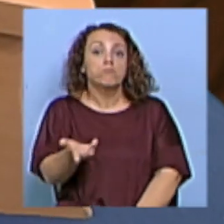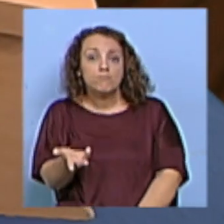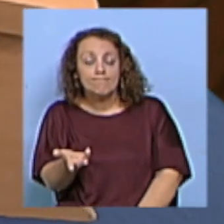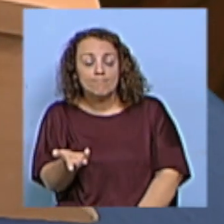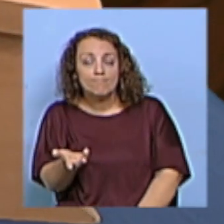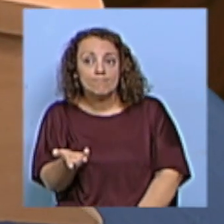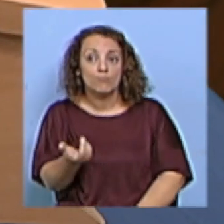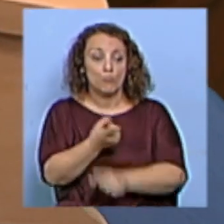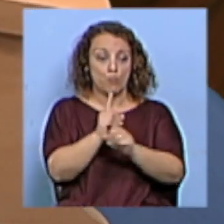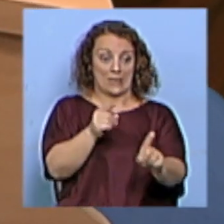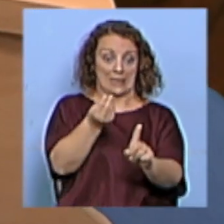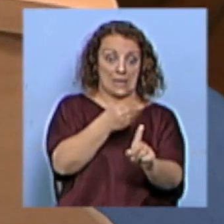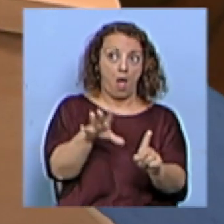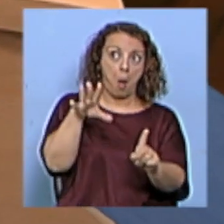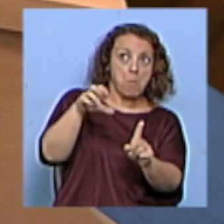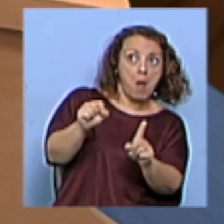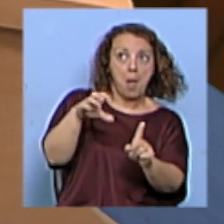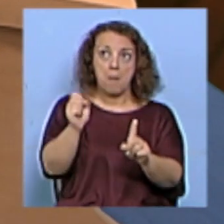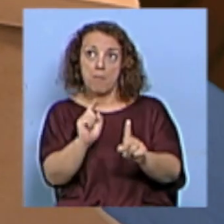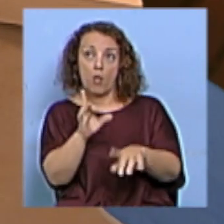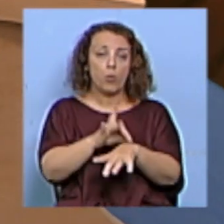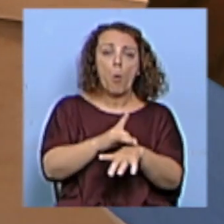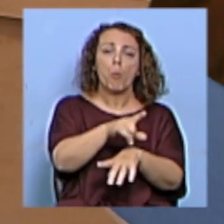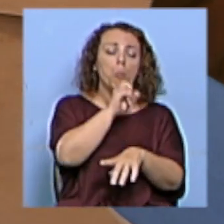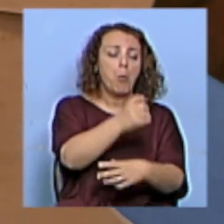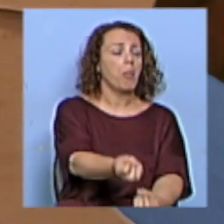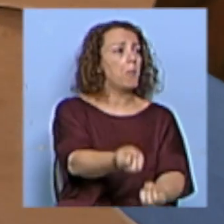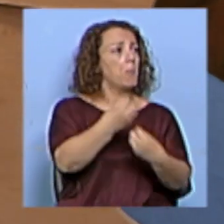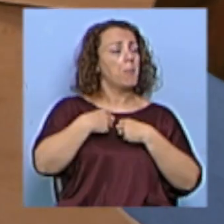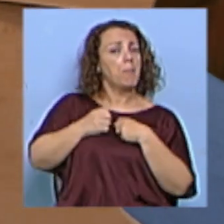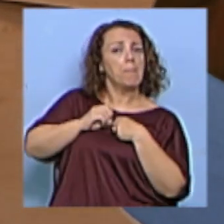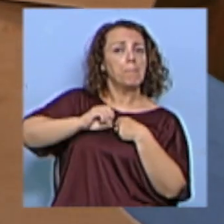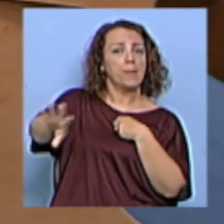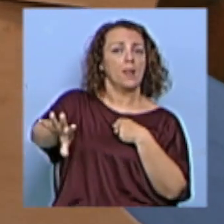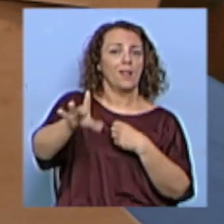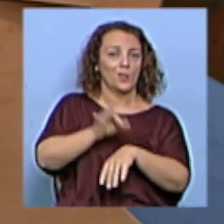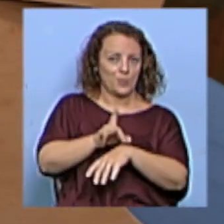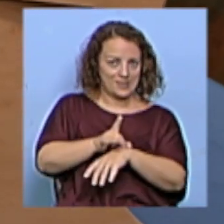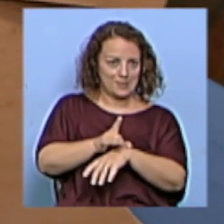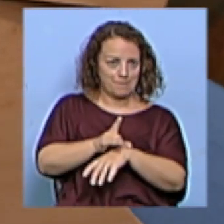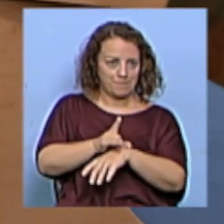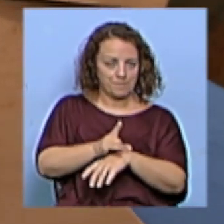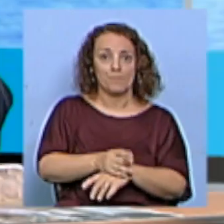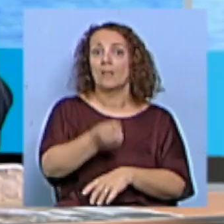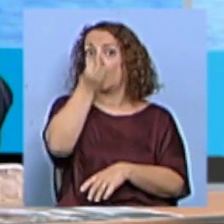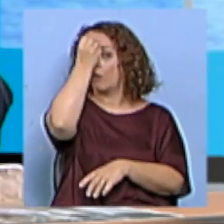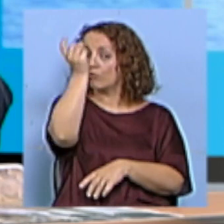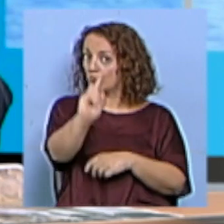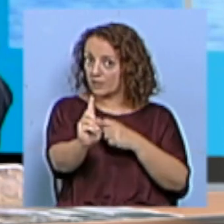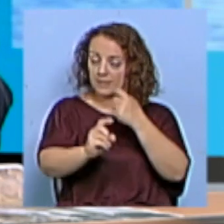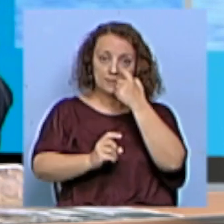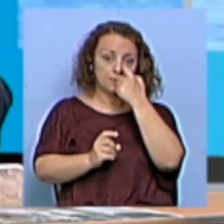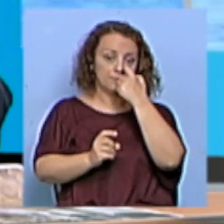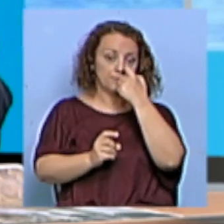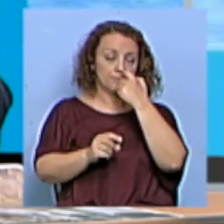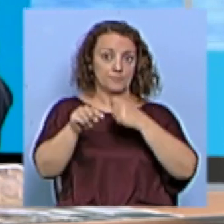eles adquirem a doença, mas que possam ser transmissores relativamente à doença. Lembramos também que, relativamente